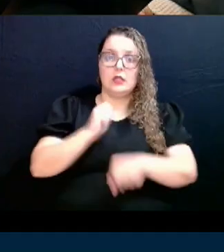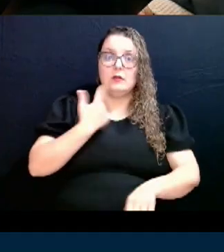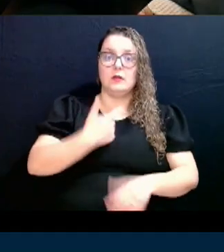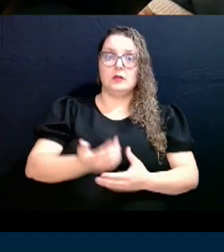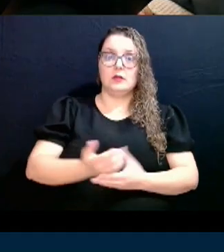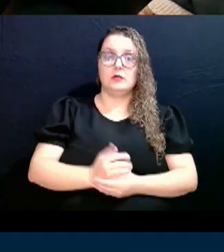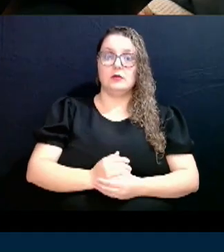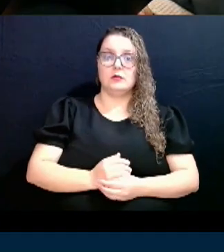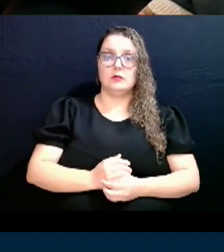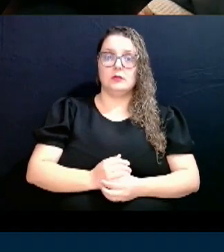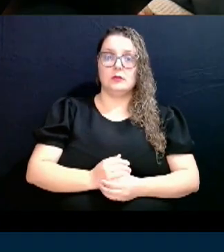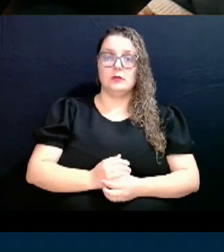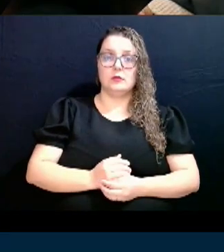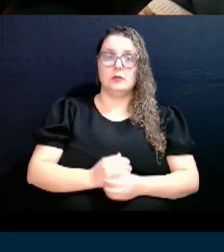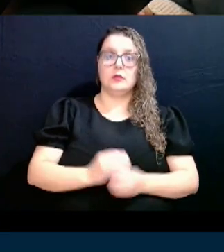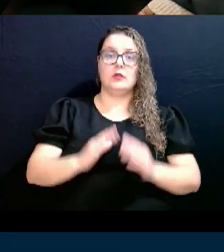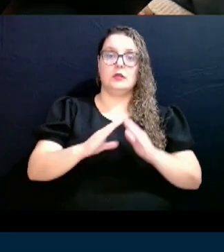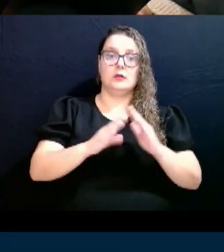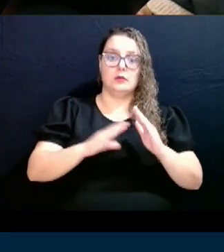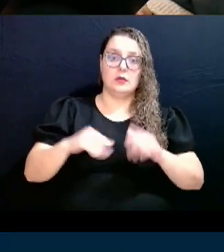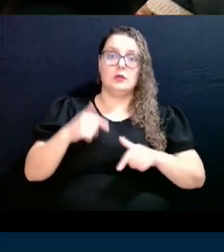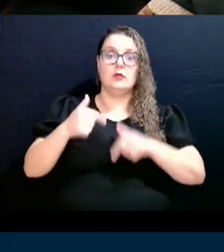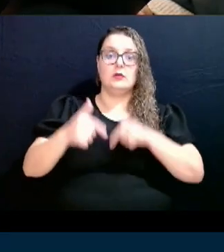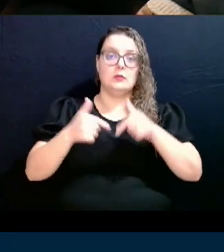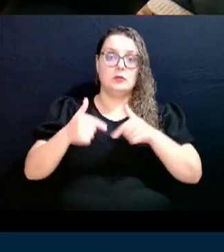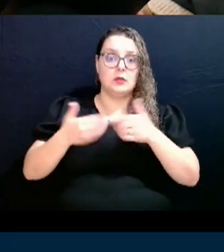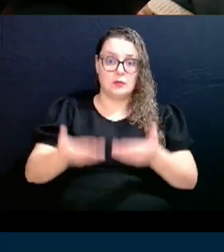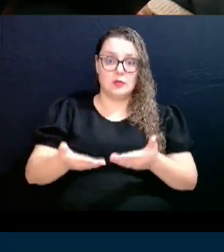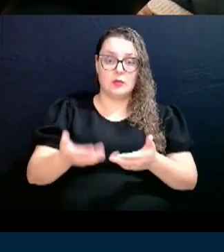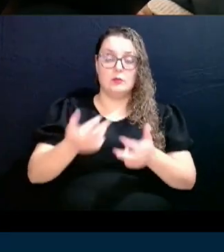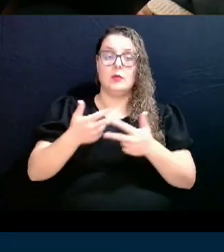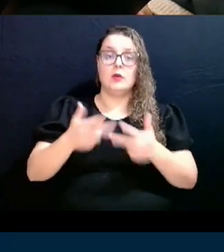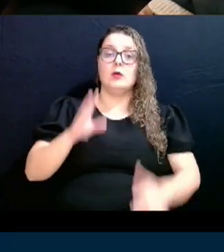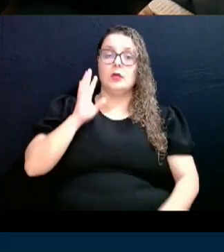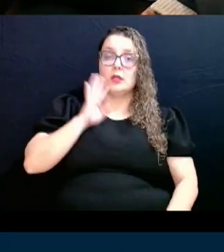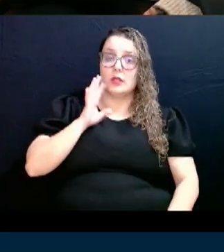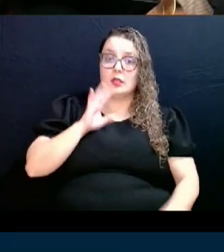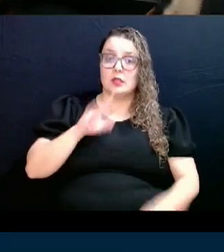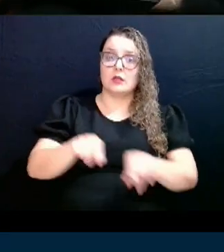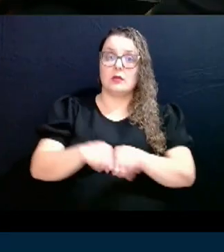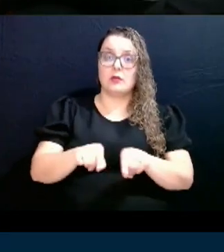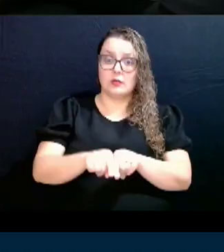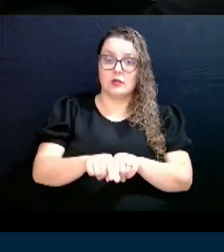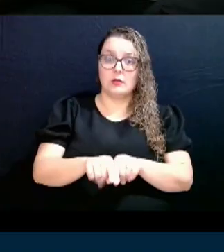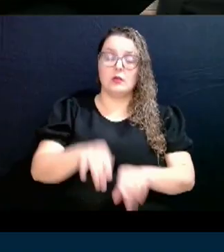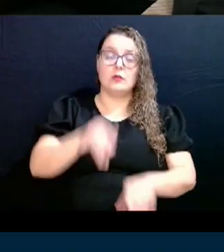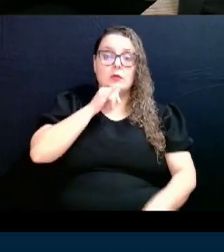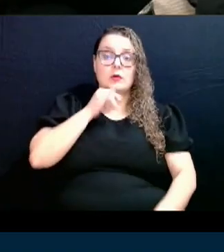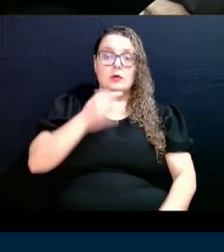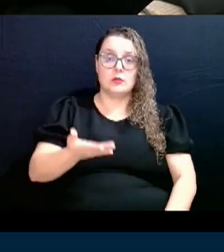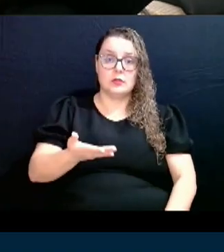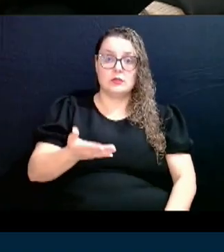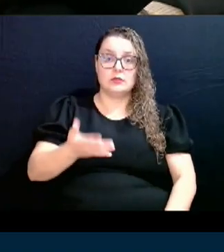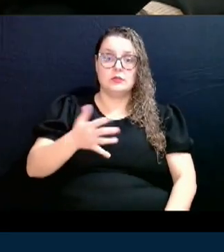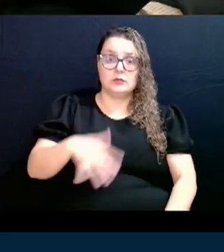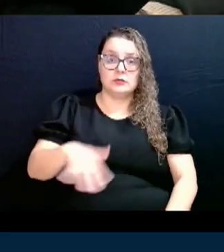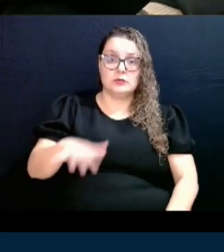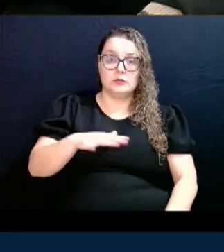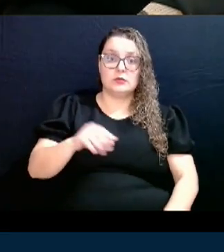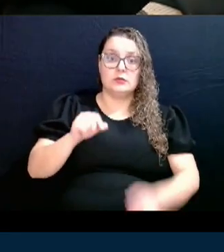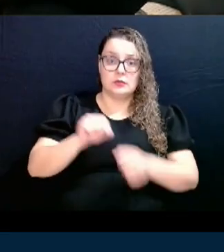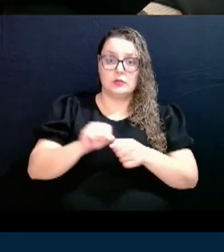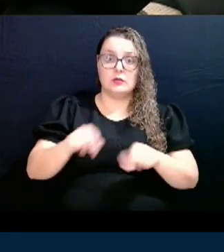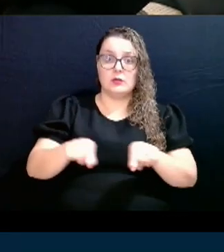gente consegue estar trabalhando isso, e uma coisa que é muito bacana também, que por exemplo é a área que eu faço também, é que